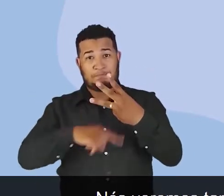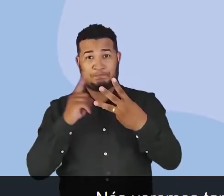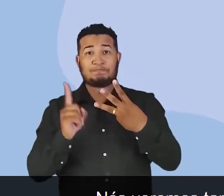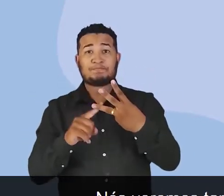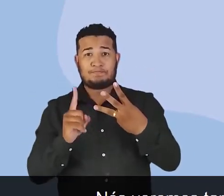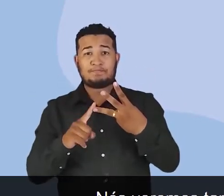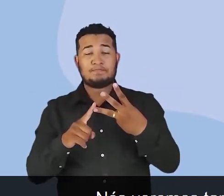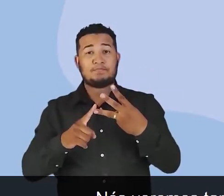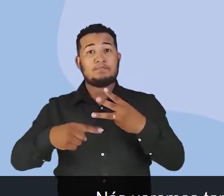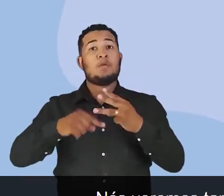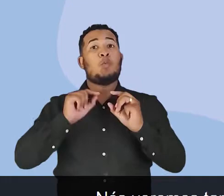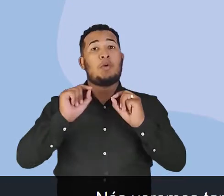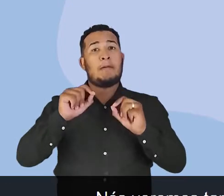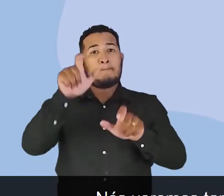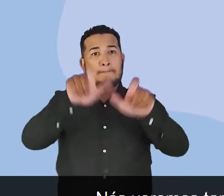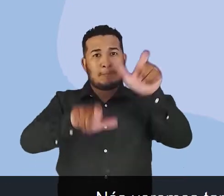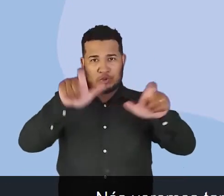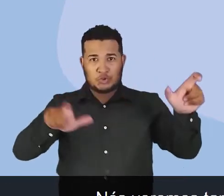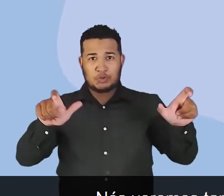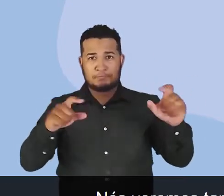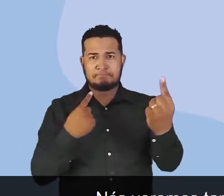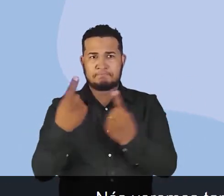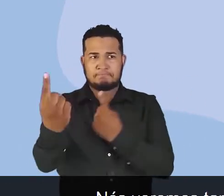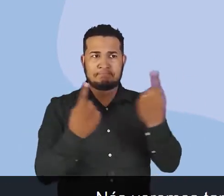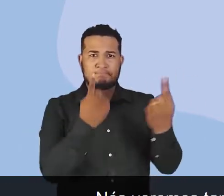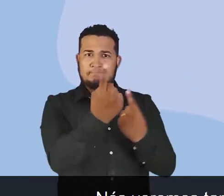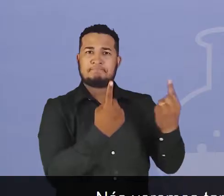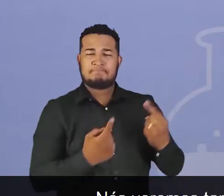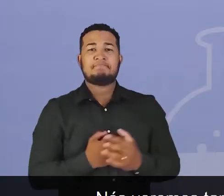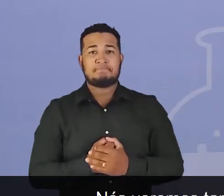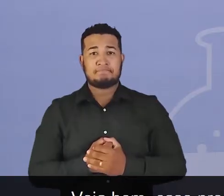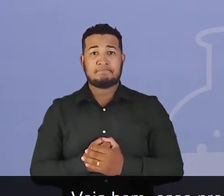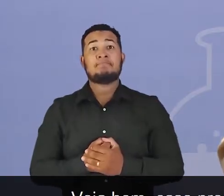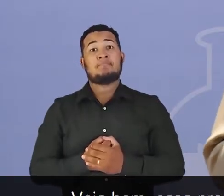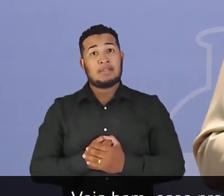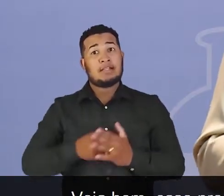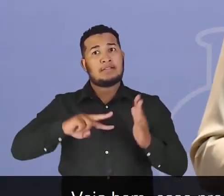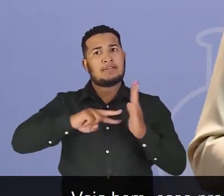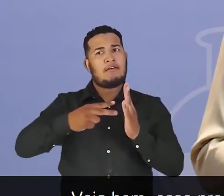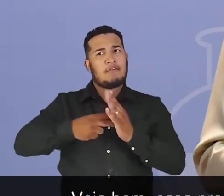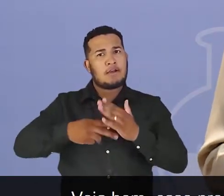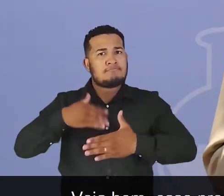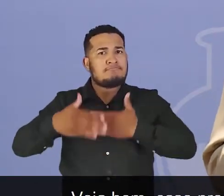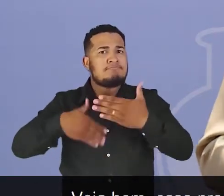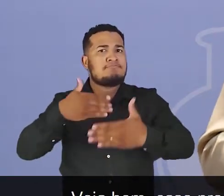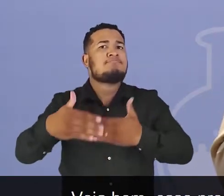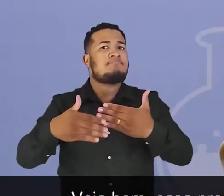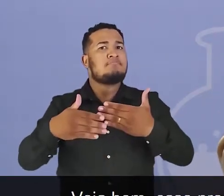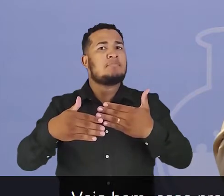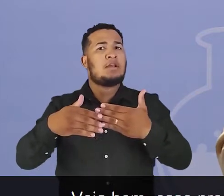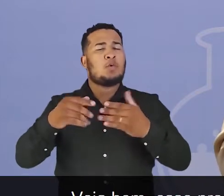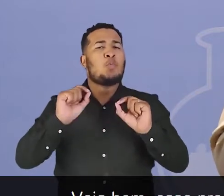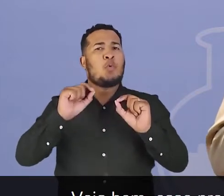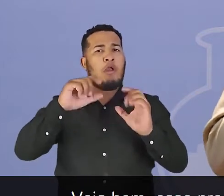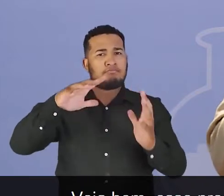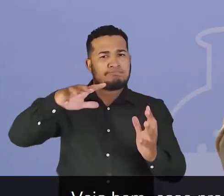também teremos o fluxo de pessoas. Veja bem, esse processo